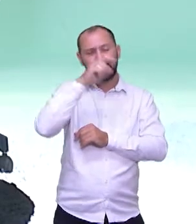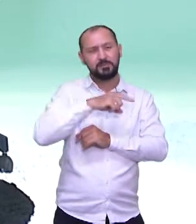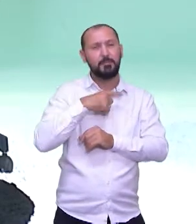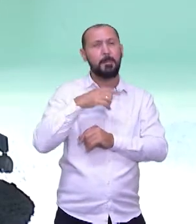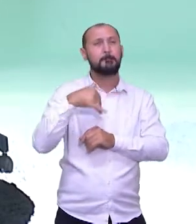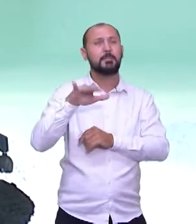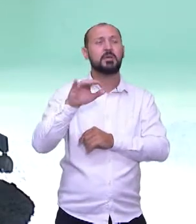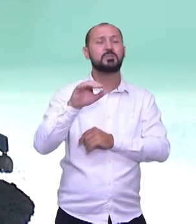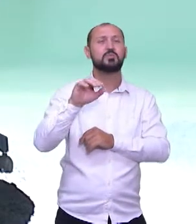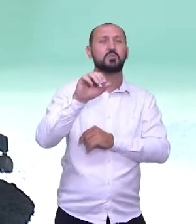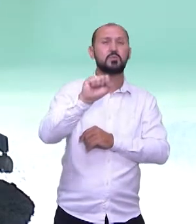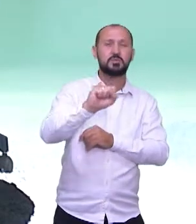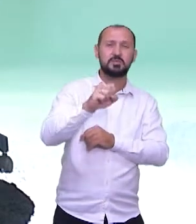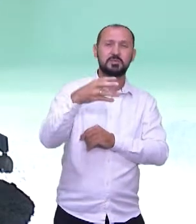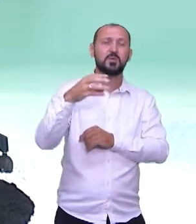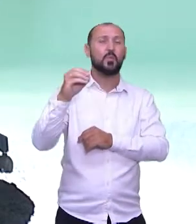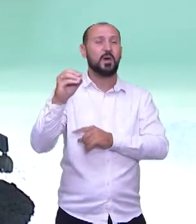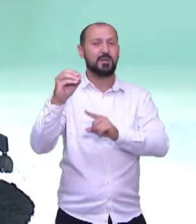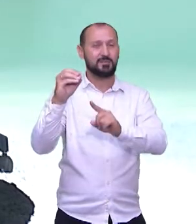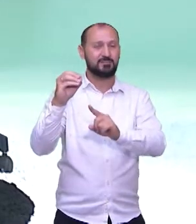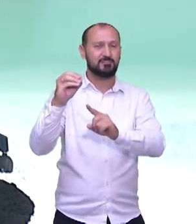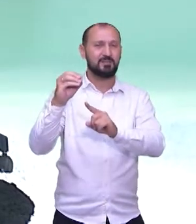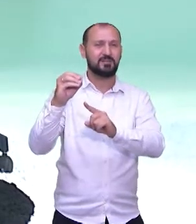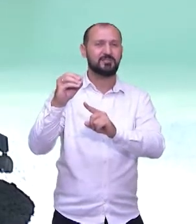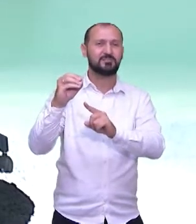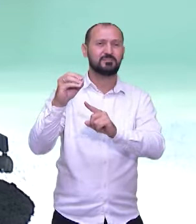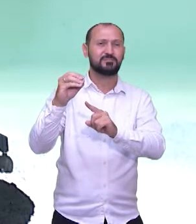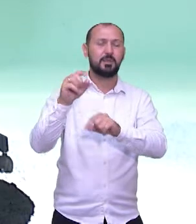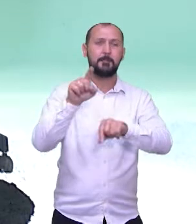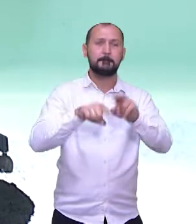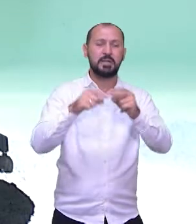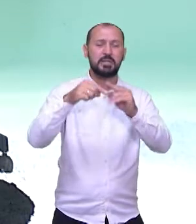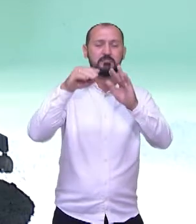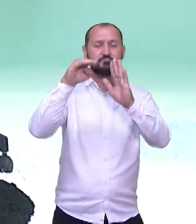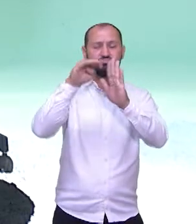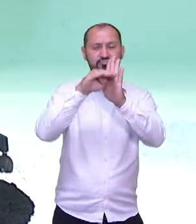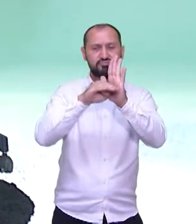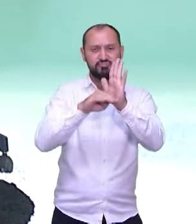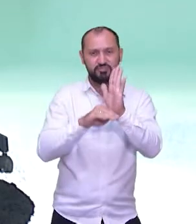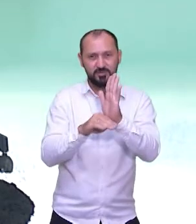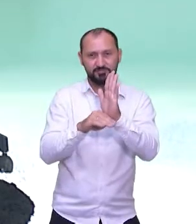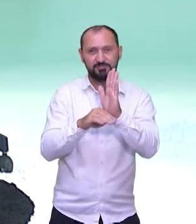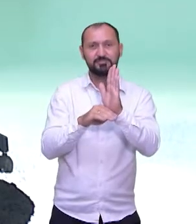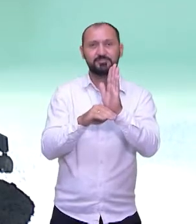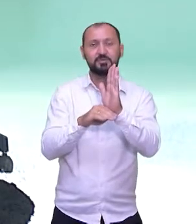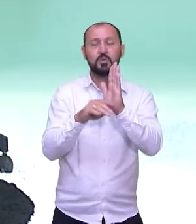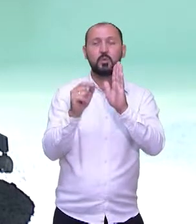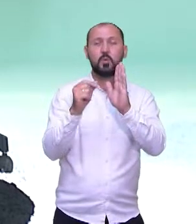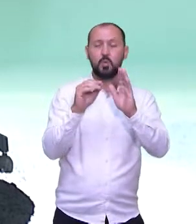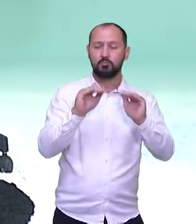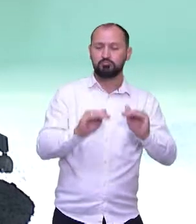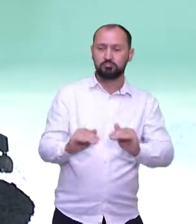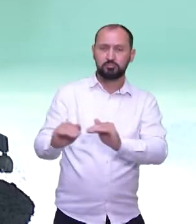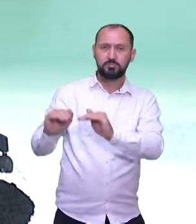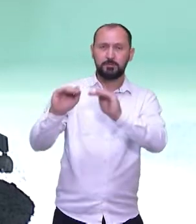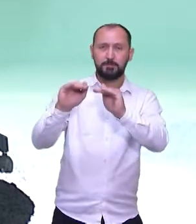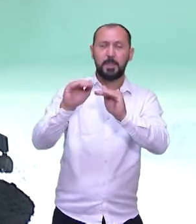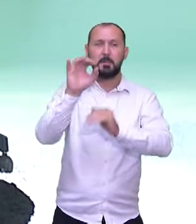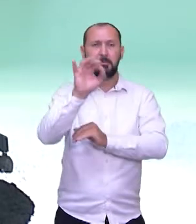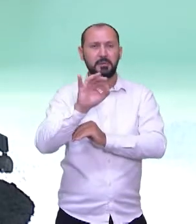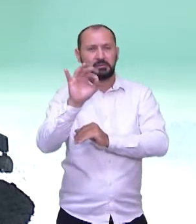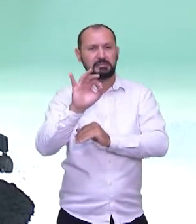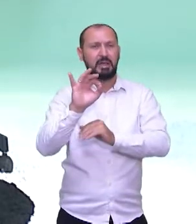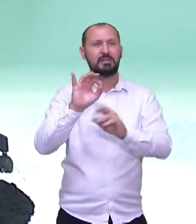extremamente complicado. São mais de 840, por exemplo, produtos listados para cada faixa dessa vai ter uma